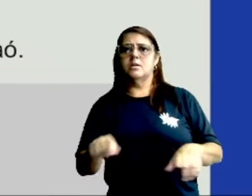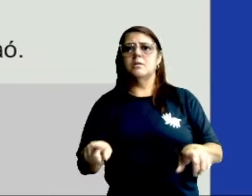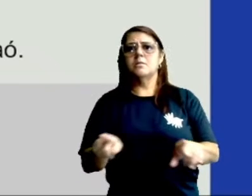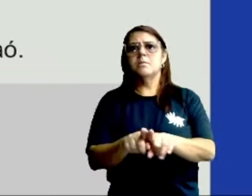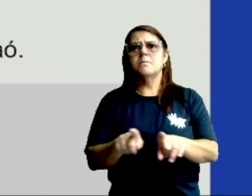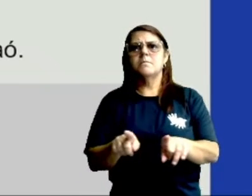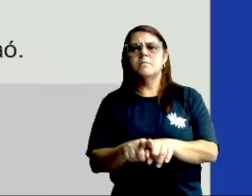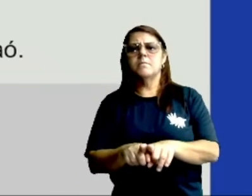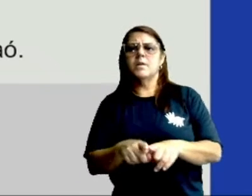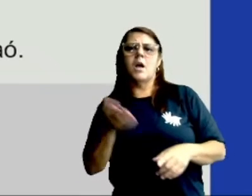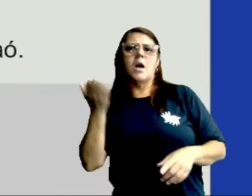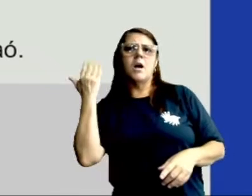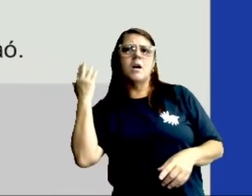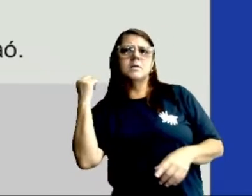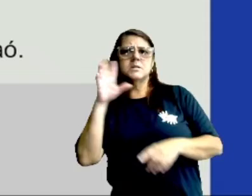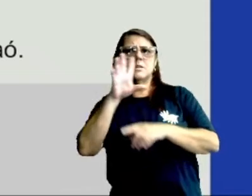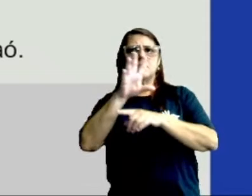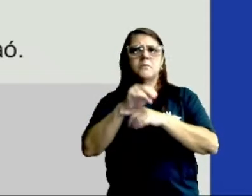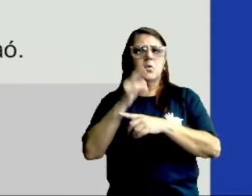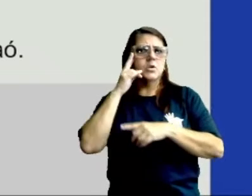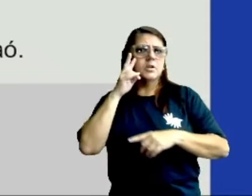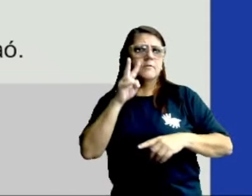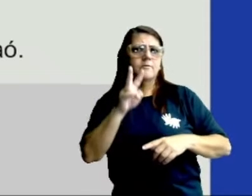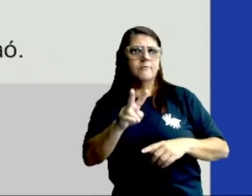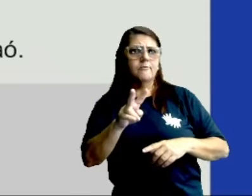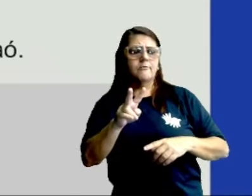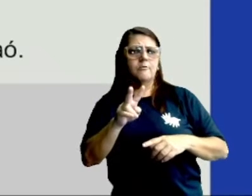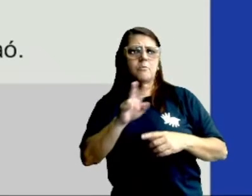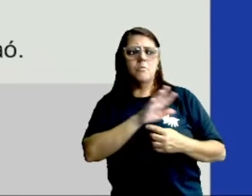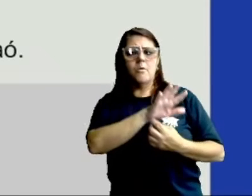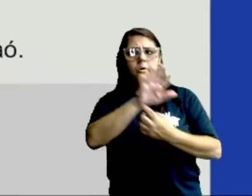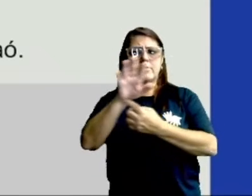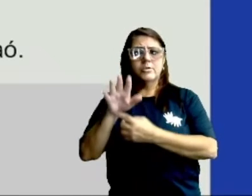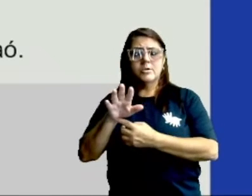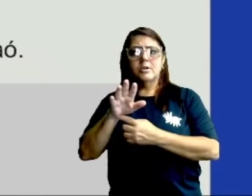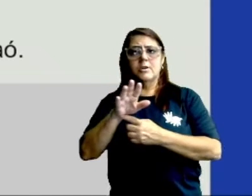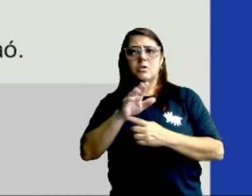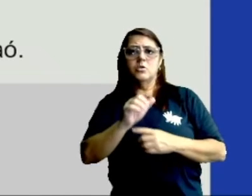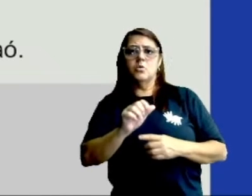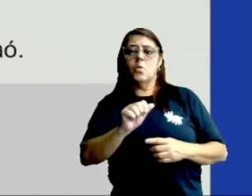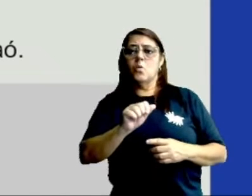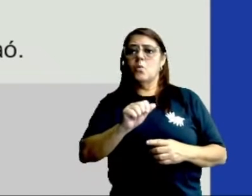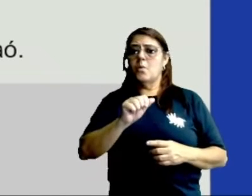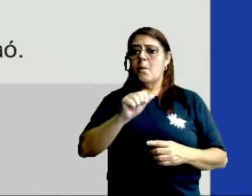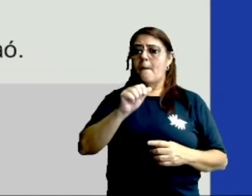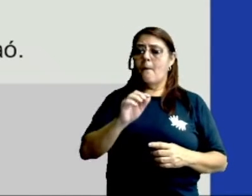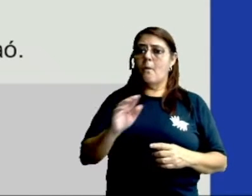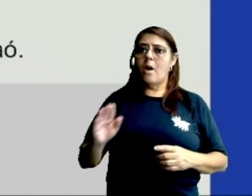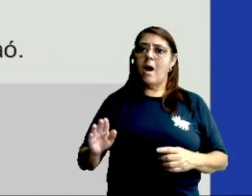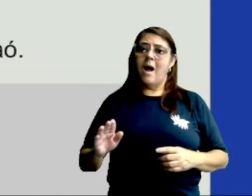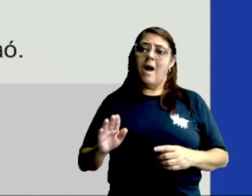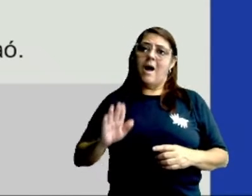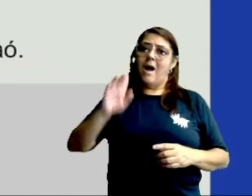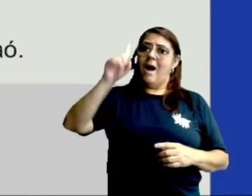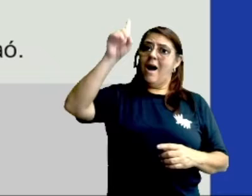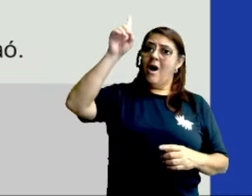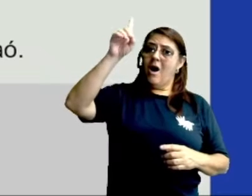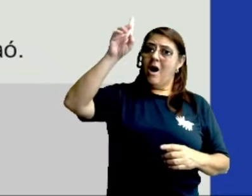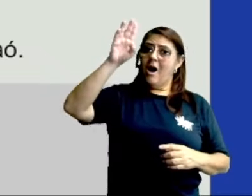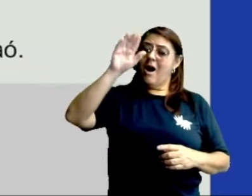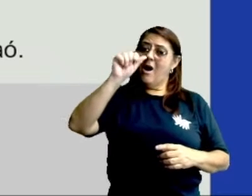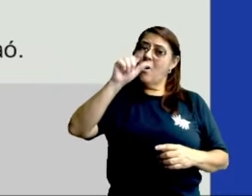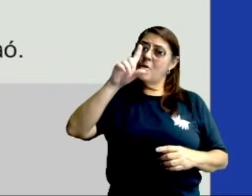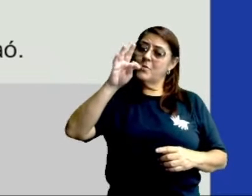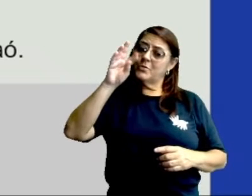Então aquela foto que a gente viu anteriormente né que tava lá mostrando alto Egito o baixo Egito né Neste